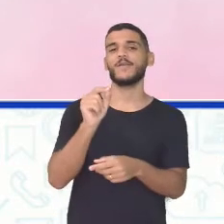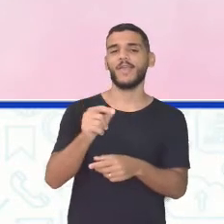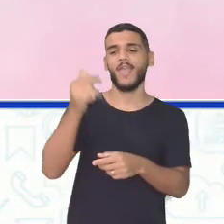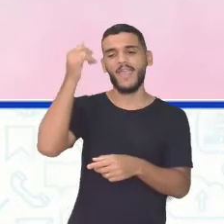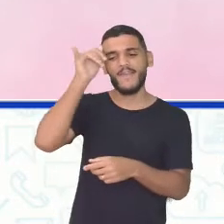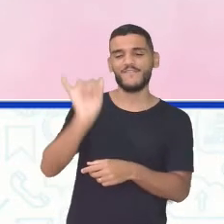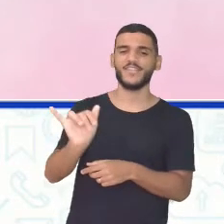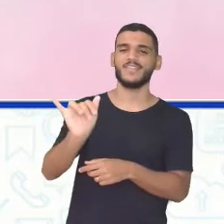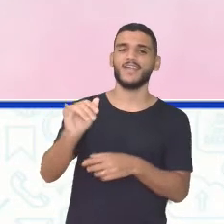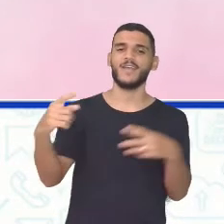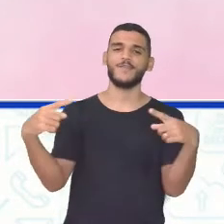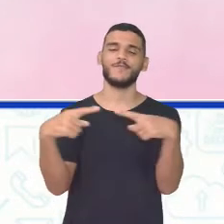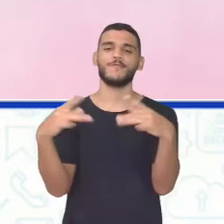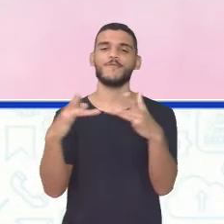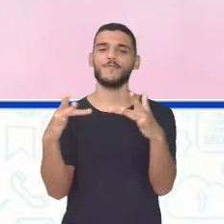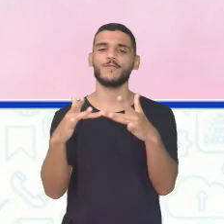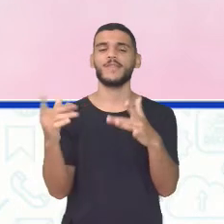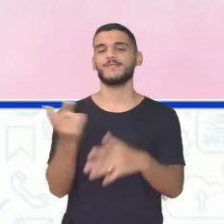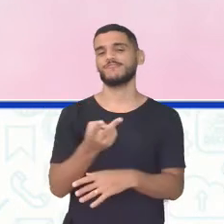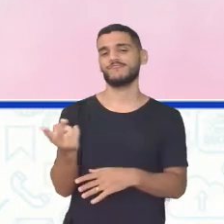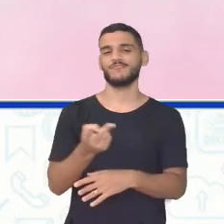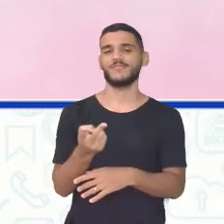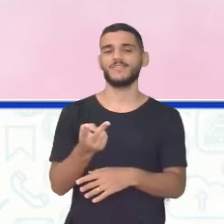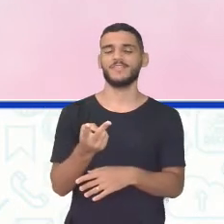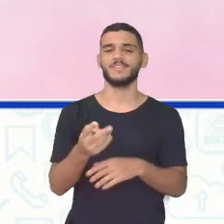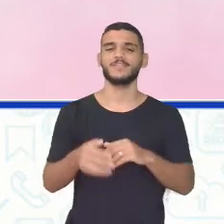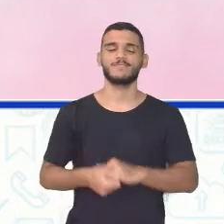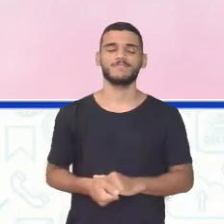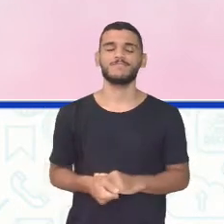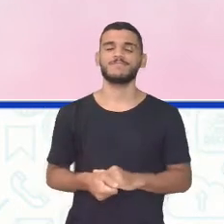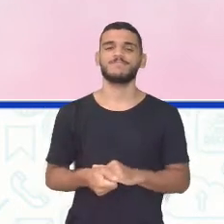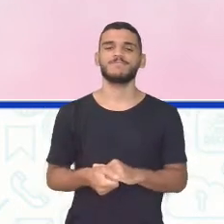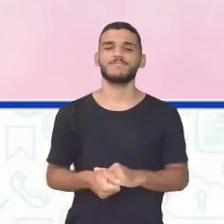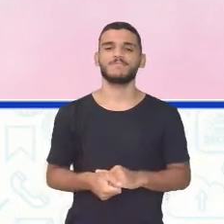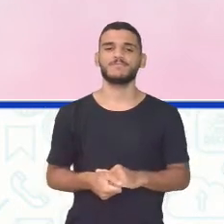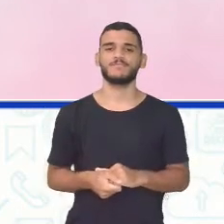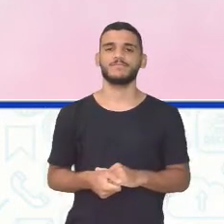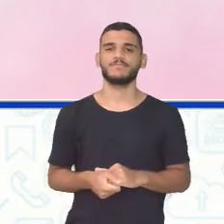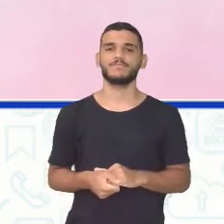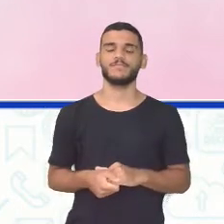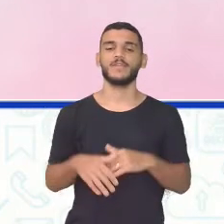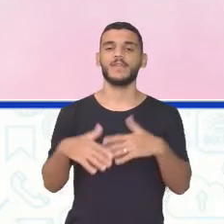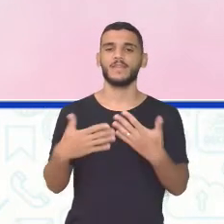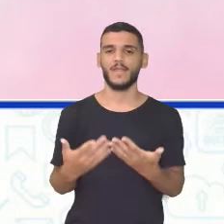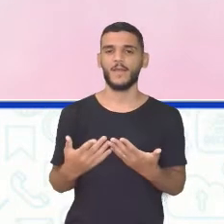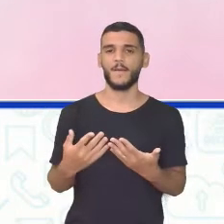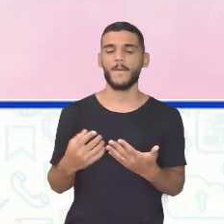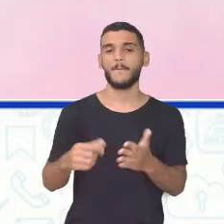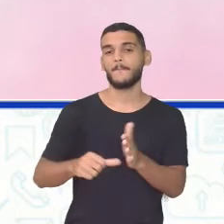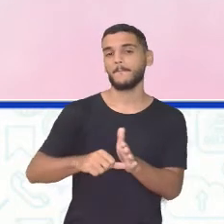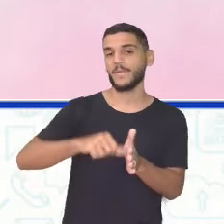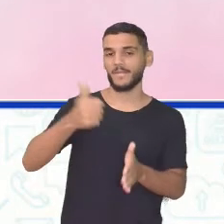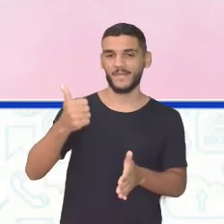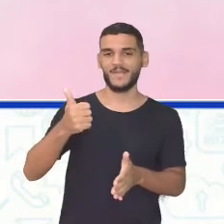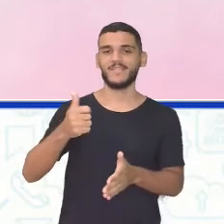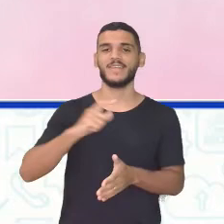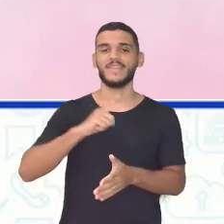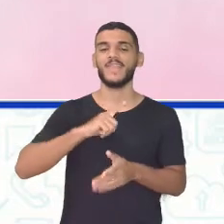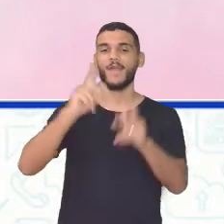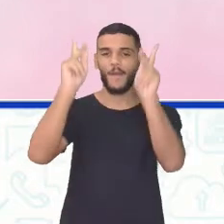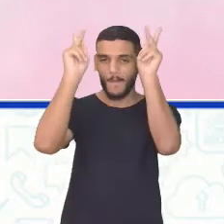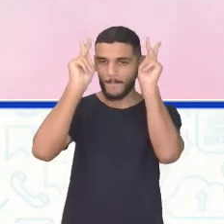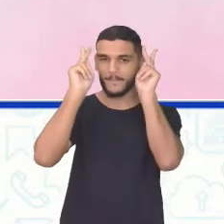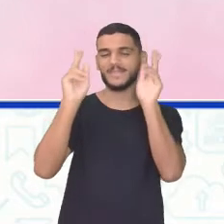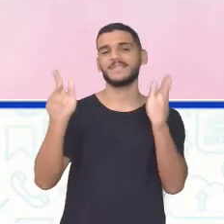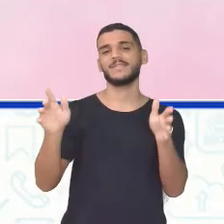da ideia de que os dois ficam prontos. O príncipe não servia para a princesa. É a primeira vez que eu vejo um príncipe pobre nas histórias de...